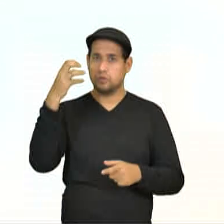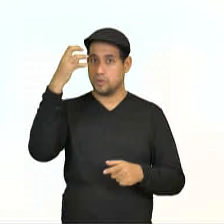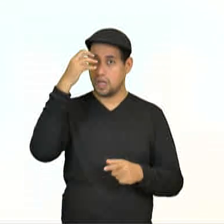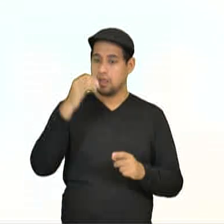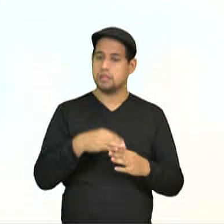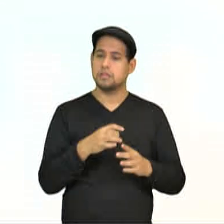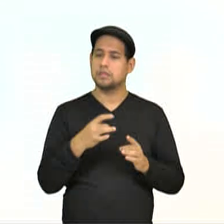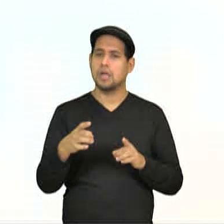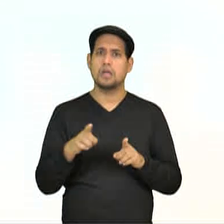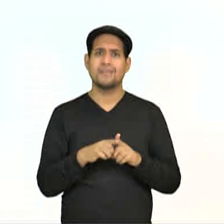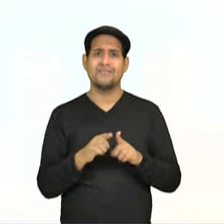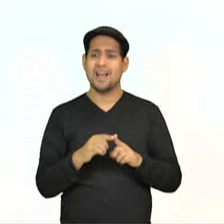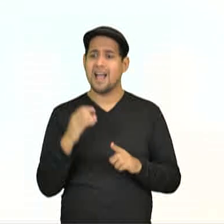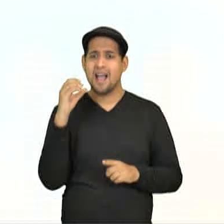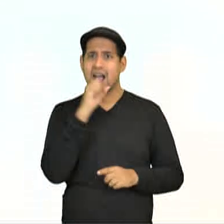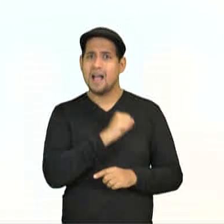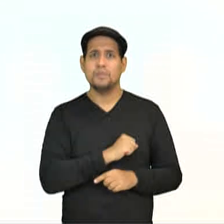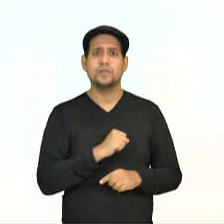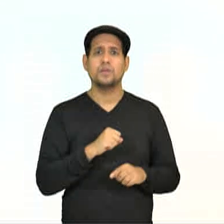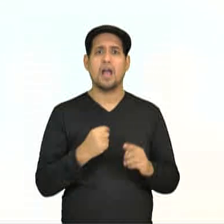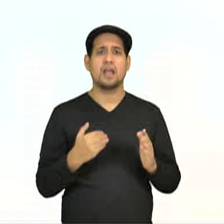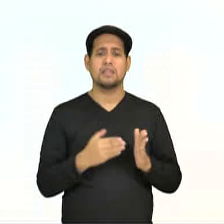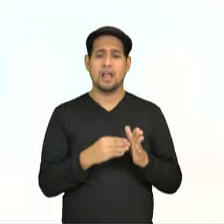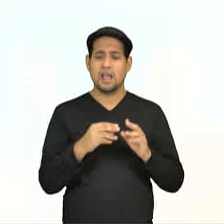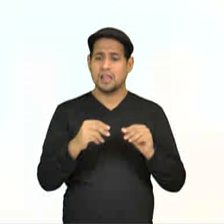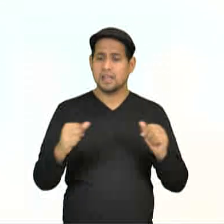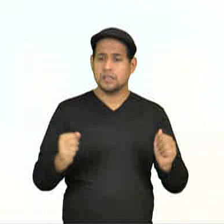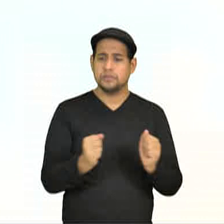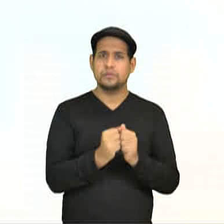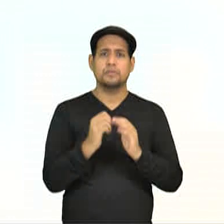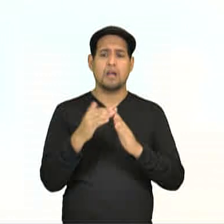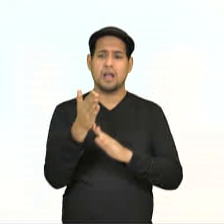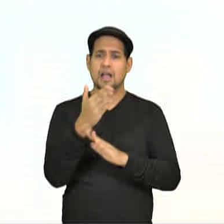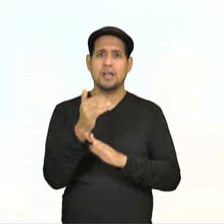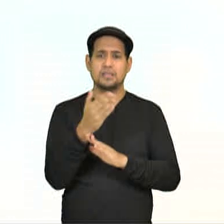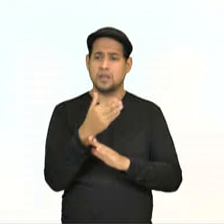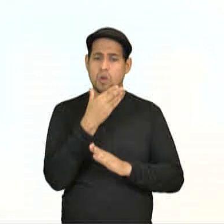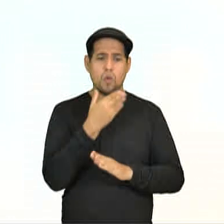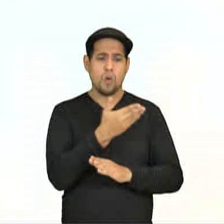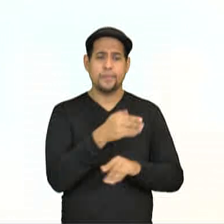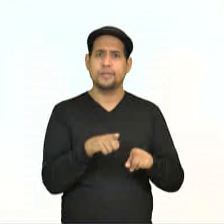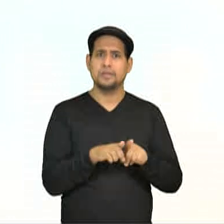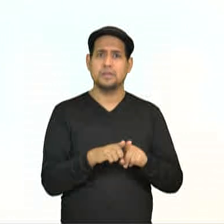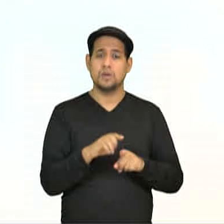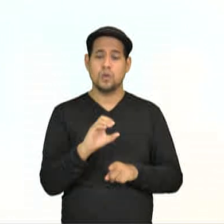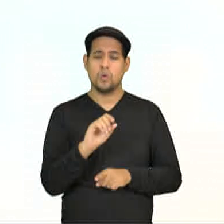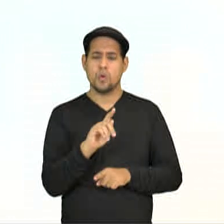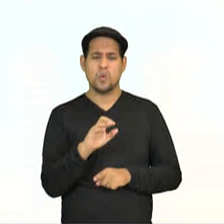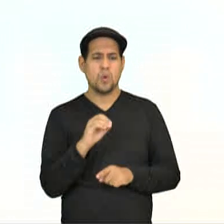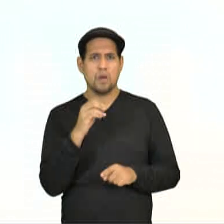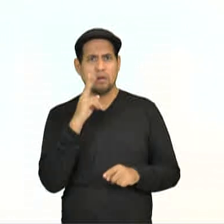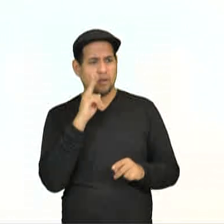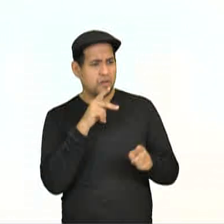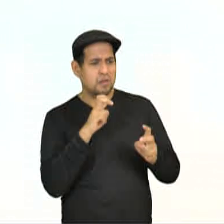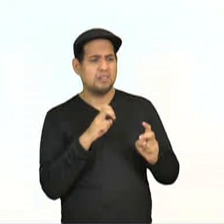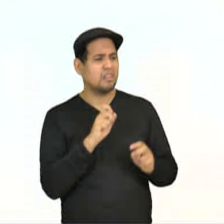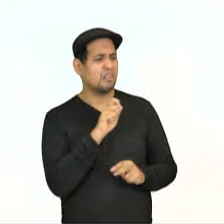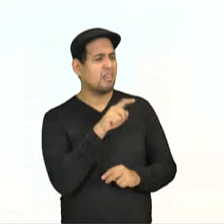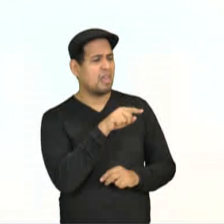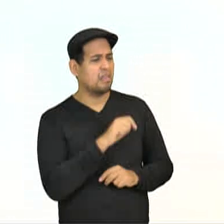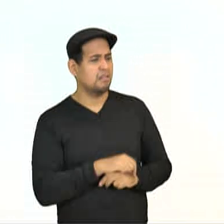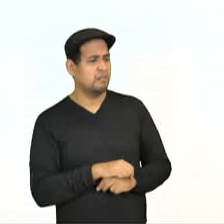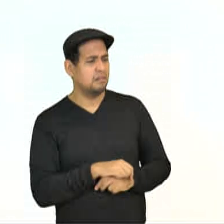arrancar, corre desenfreado até as terras junto ao castelo do ogre. O ogre, ao vê-lo, perguntou: